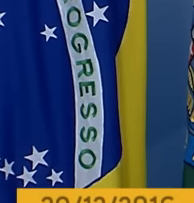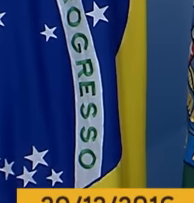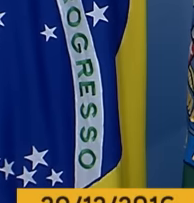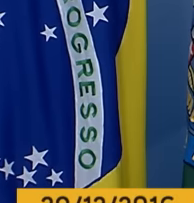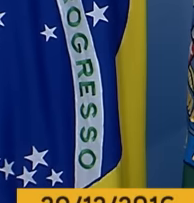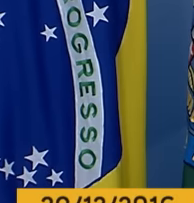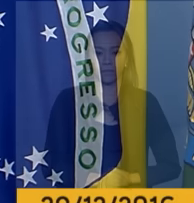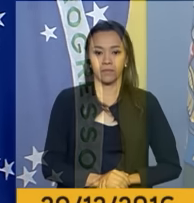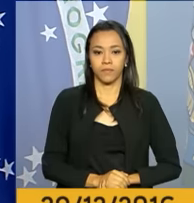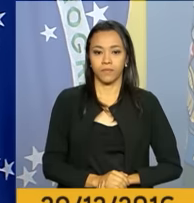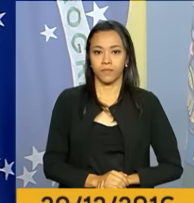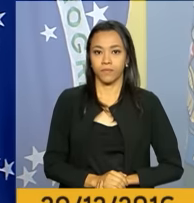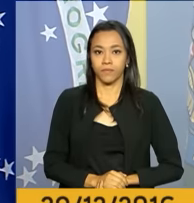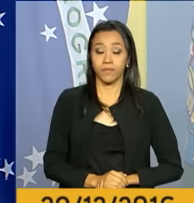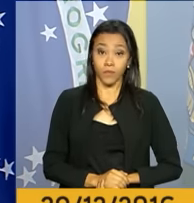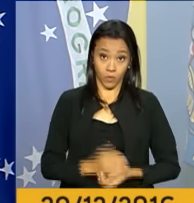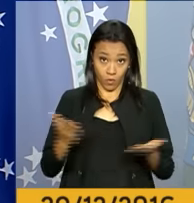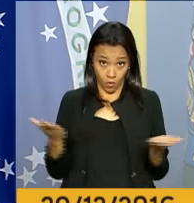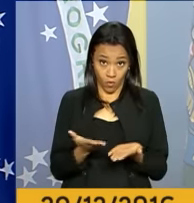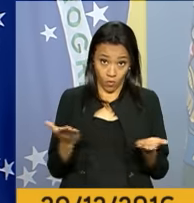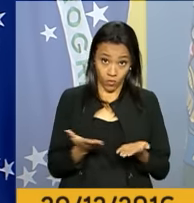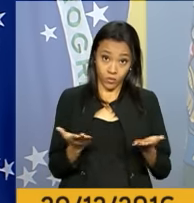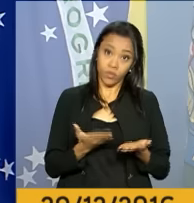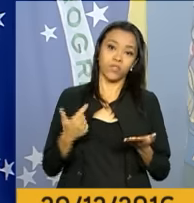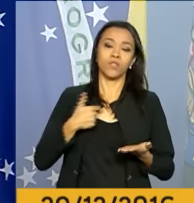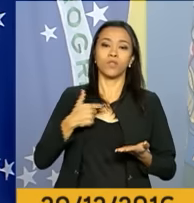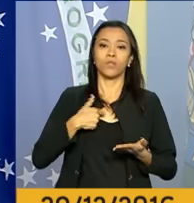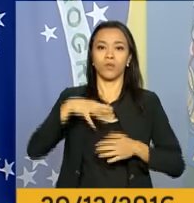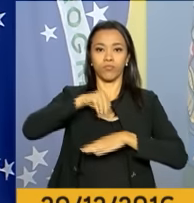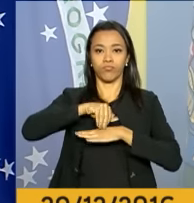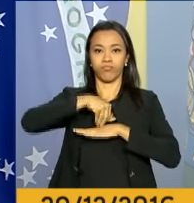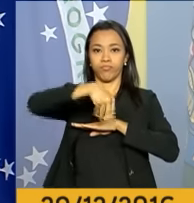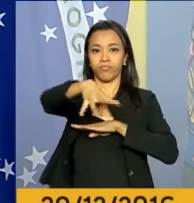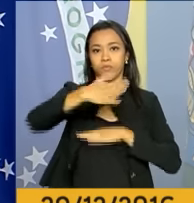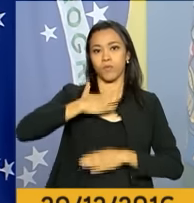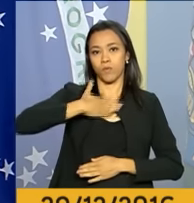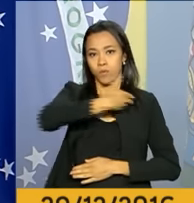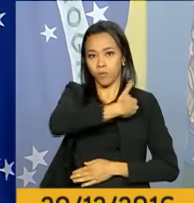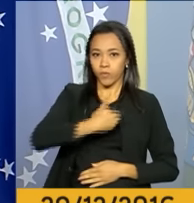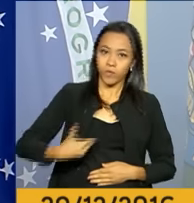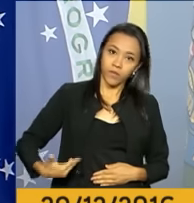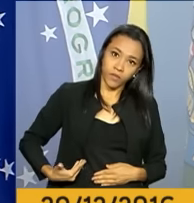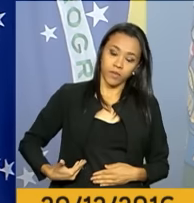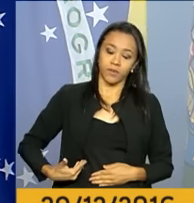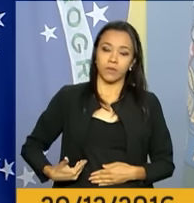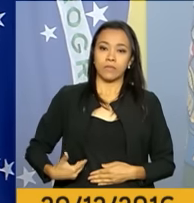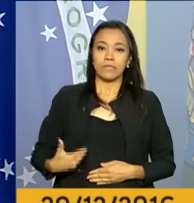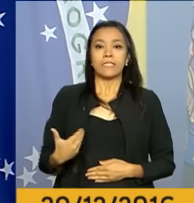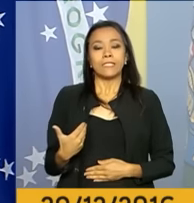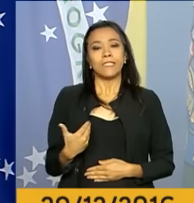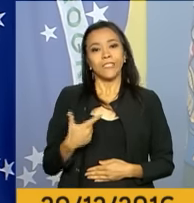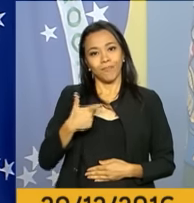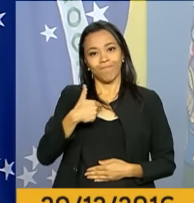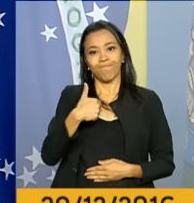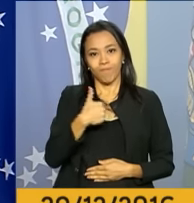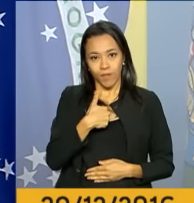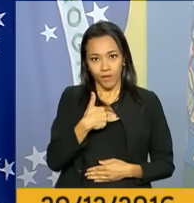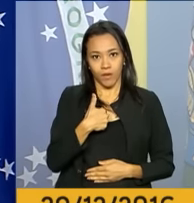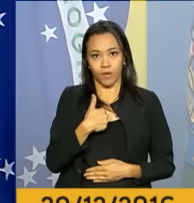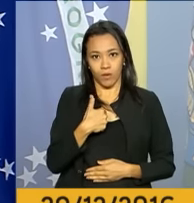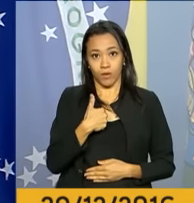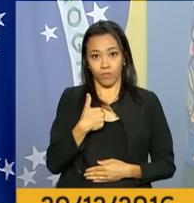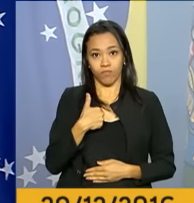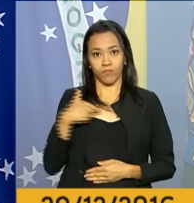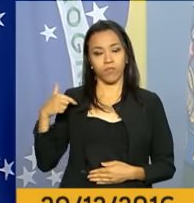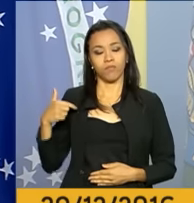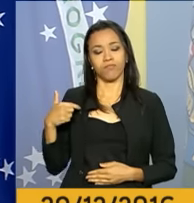eu hoje compareço aqui como porta-voz do meu governo né E na verdade eu fiz questão de chegar